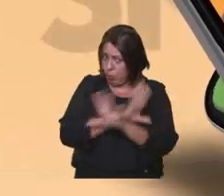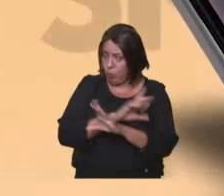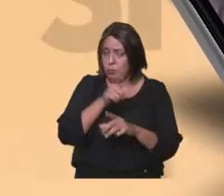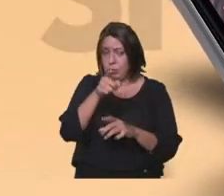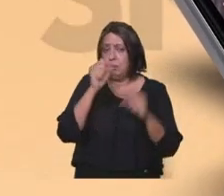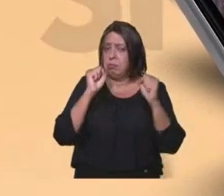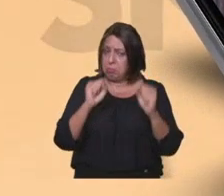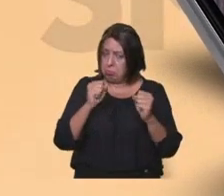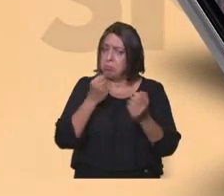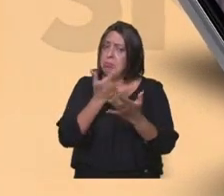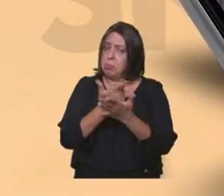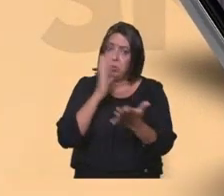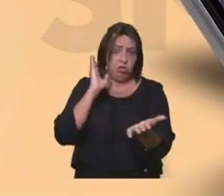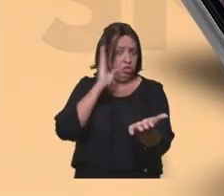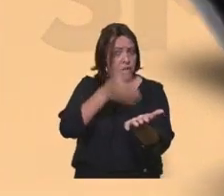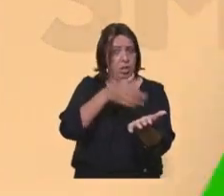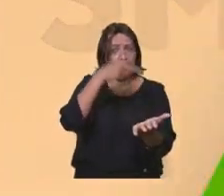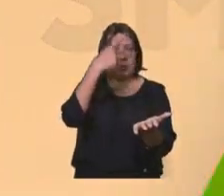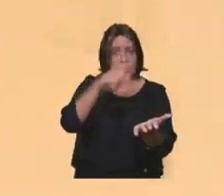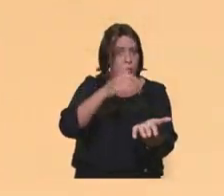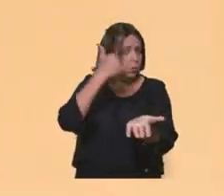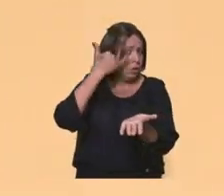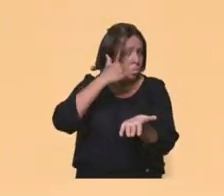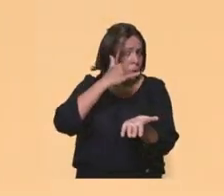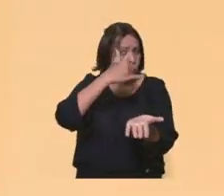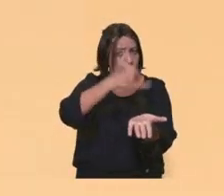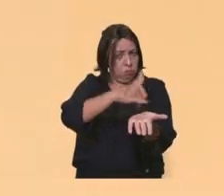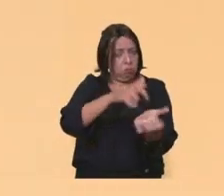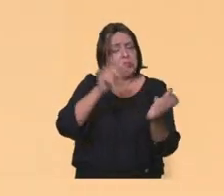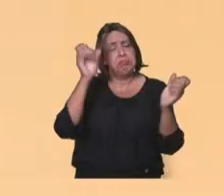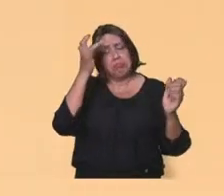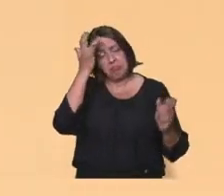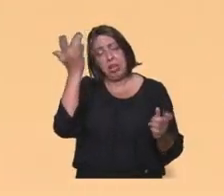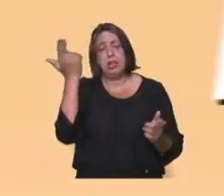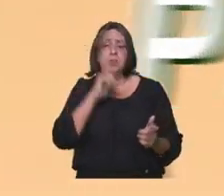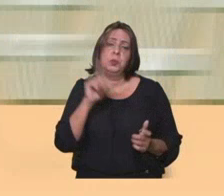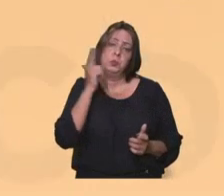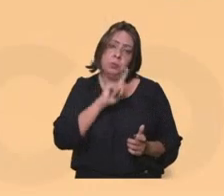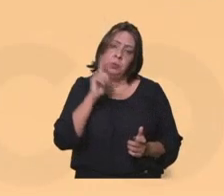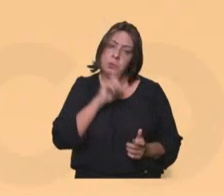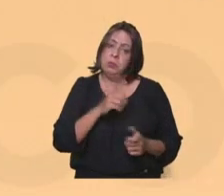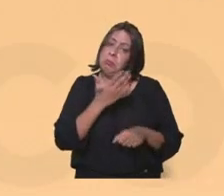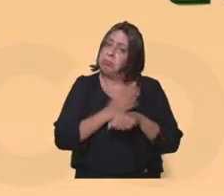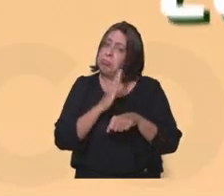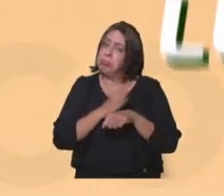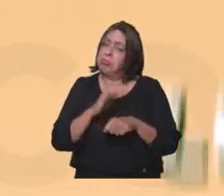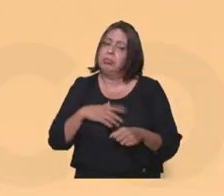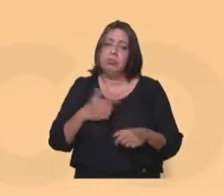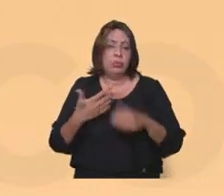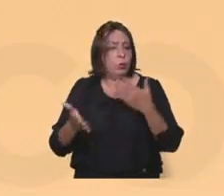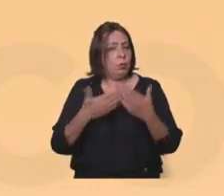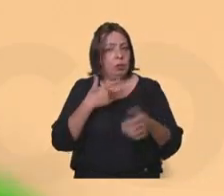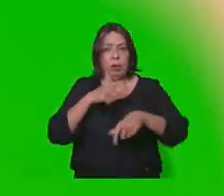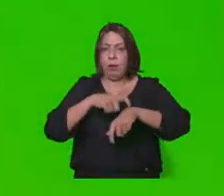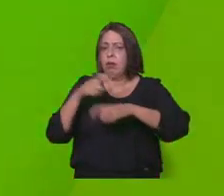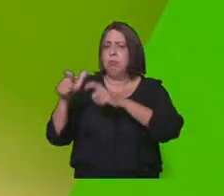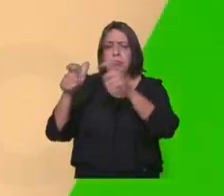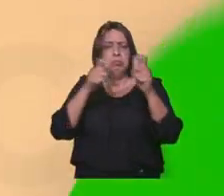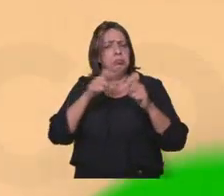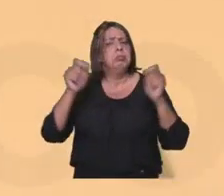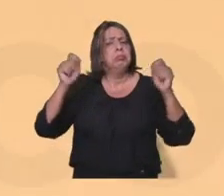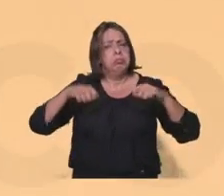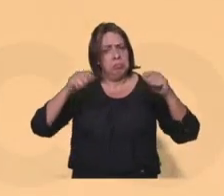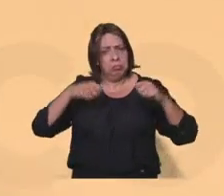pode comprar o Caju Cap direto do seu celular. É rápido, fácil e prático. Agora, a qualquer hora e de qualquer lugar, você